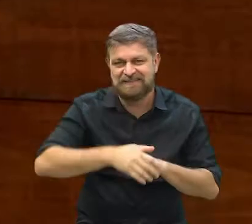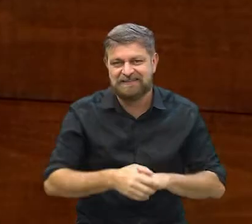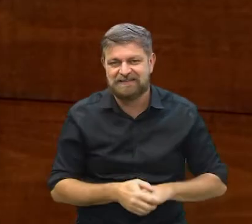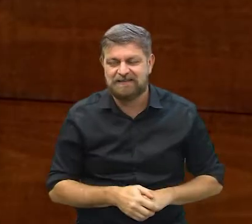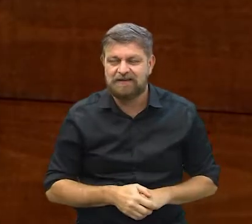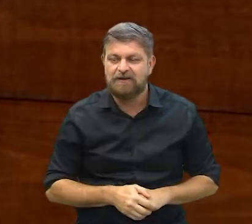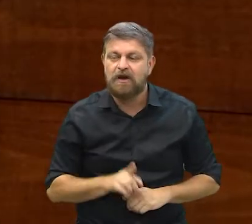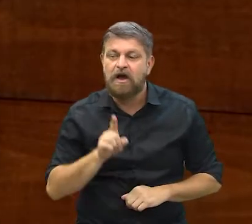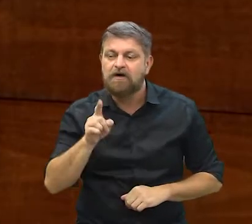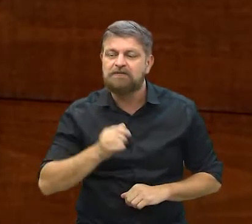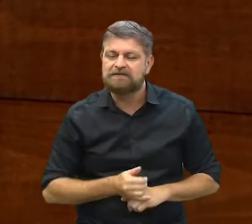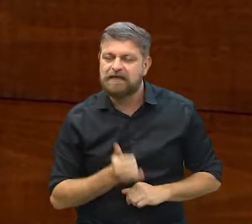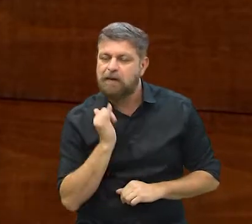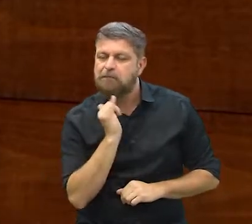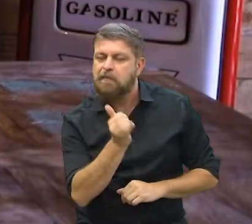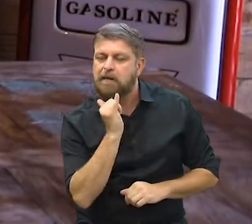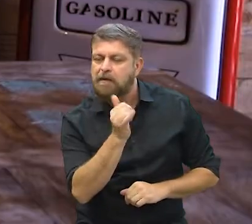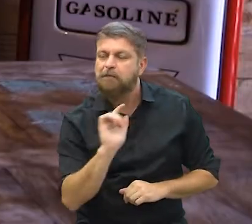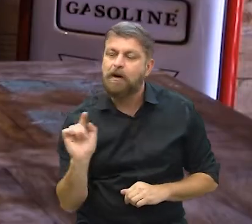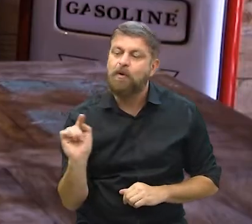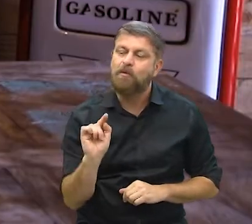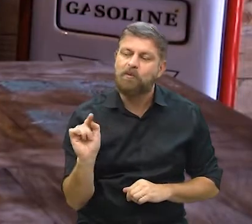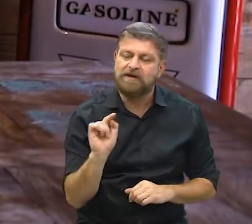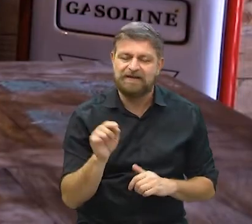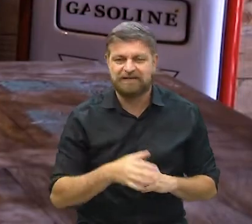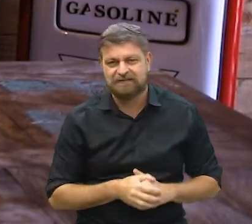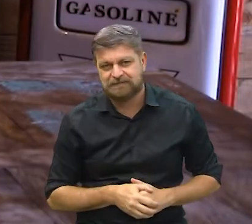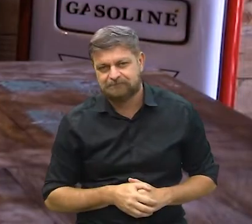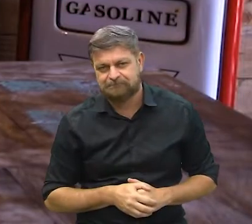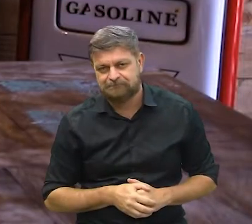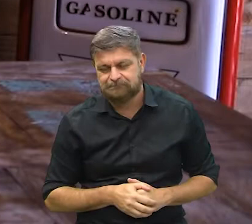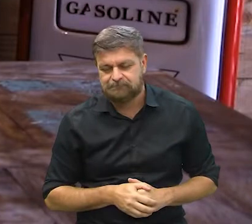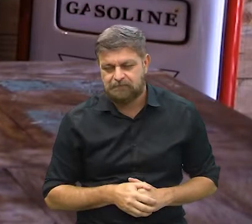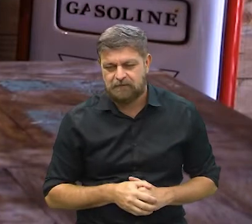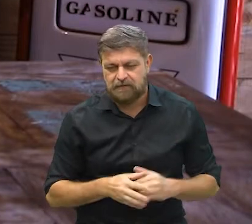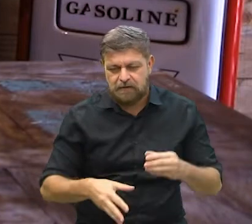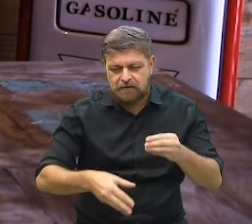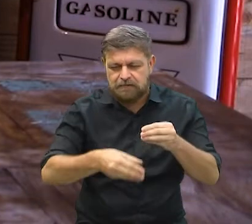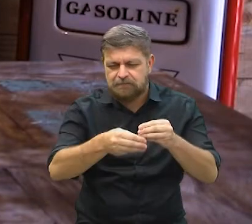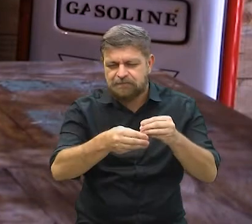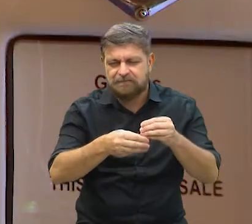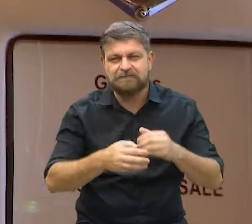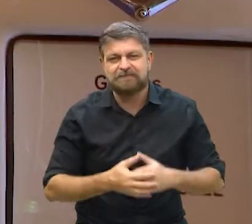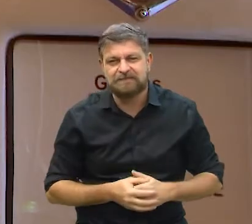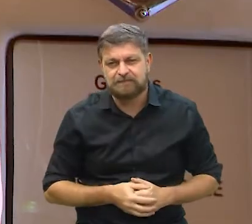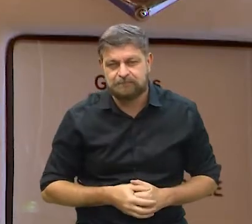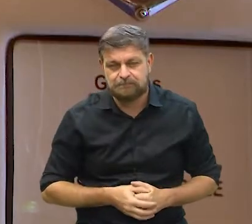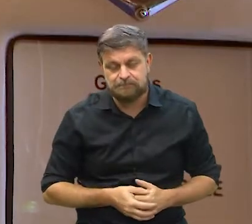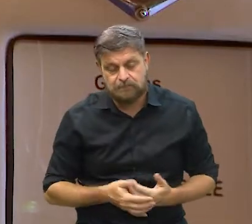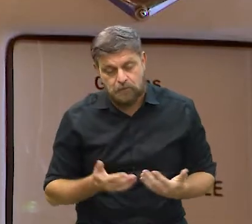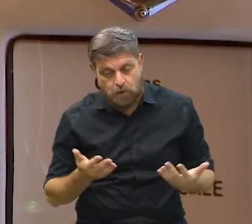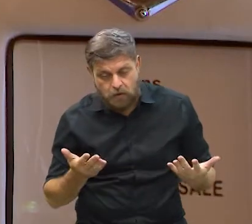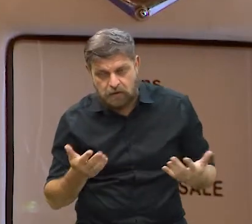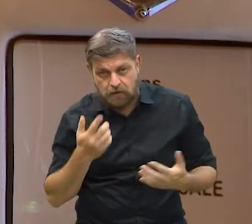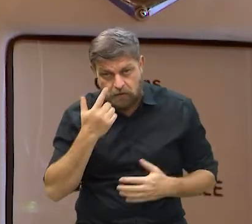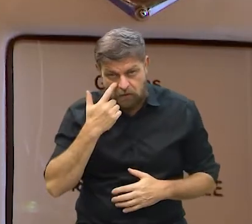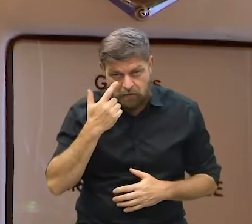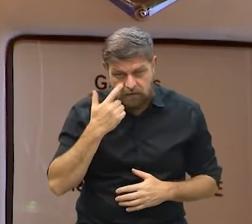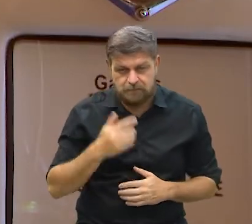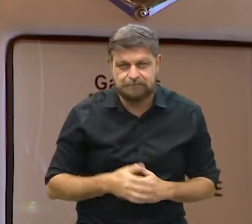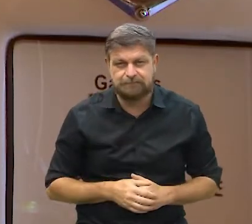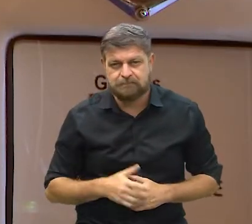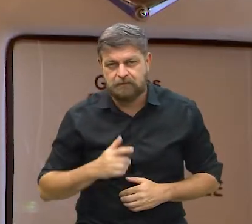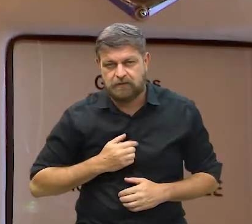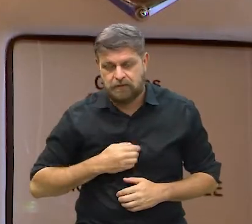O que você poderia passar para eles, né, que vai agregar na nossa receita? Olha, essa receita, eu vou